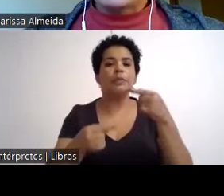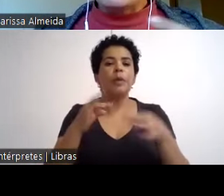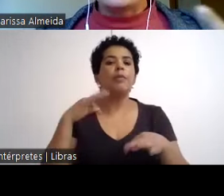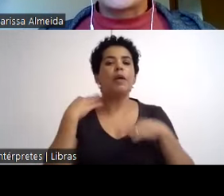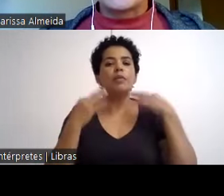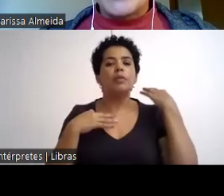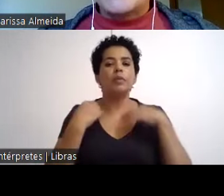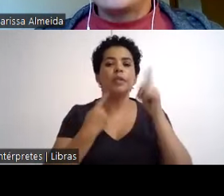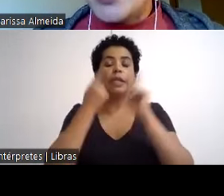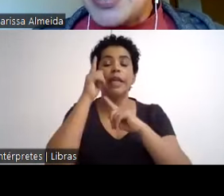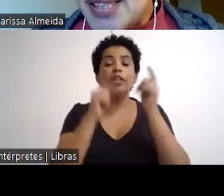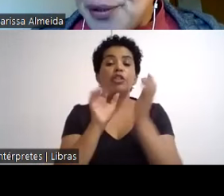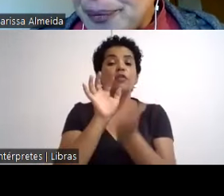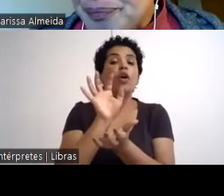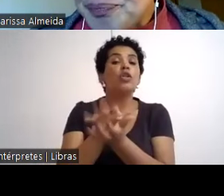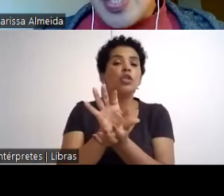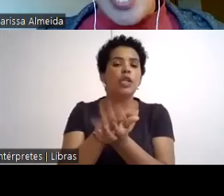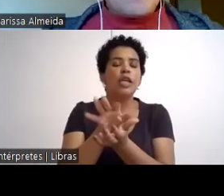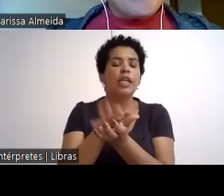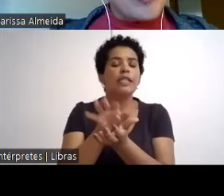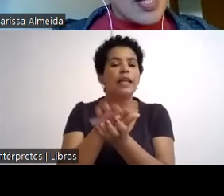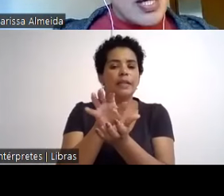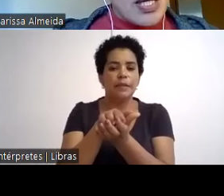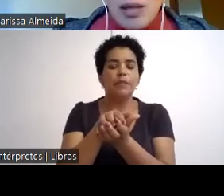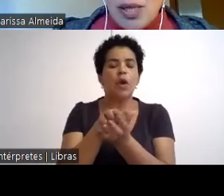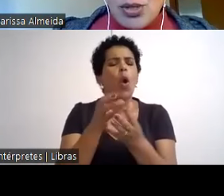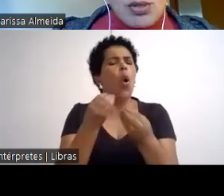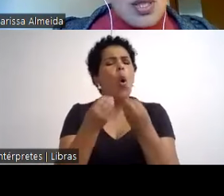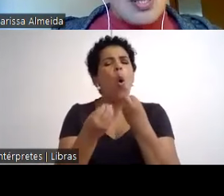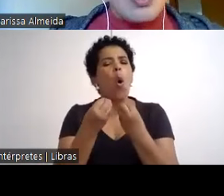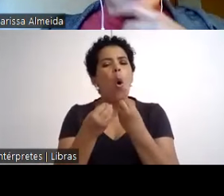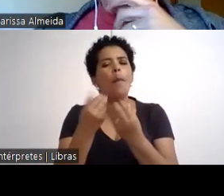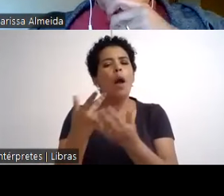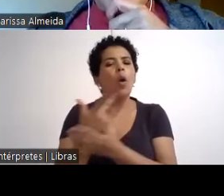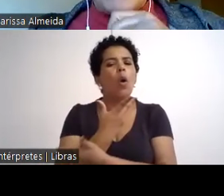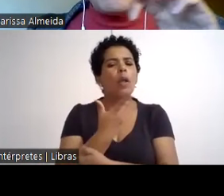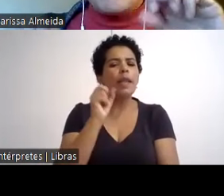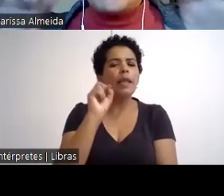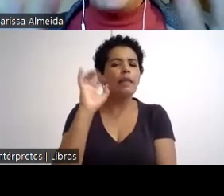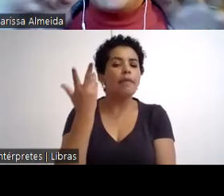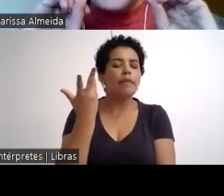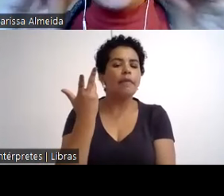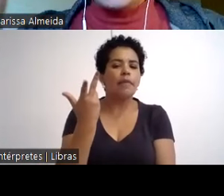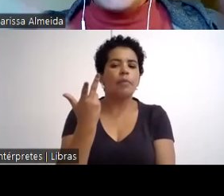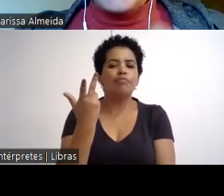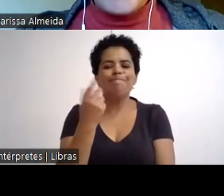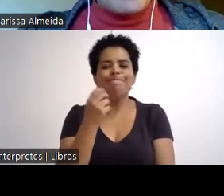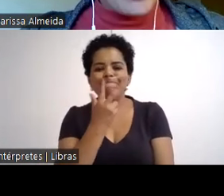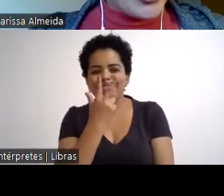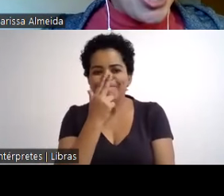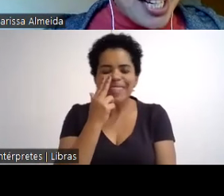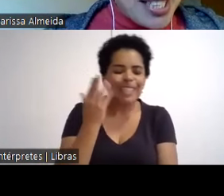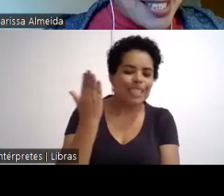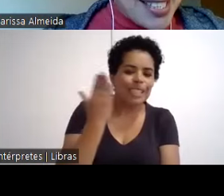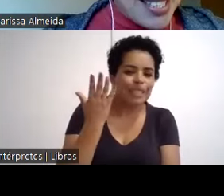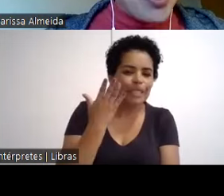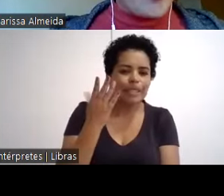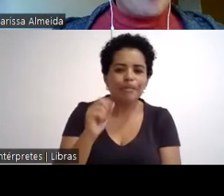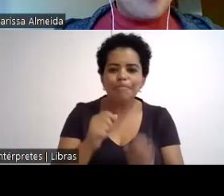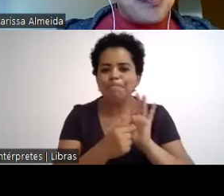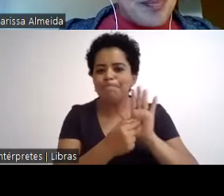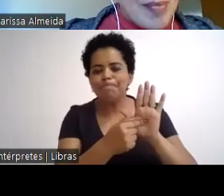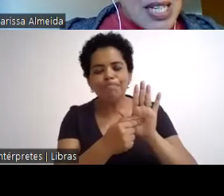Recife. Como é que ele aconteceu, né? E eu acho que não veio os meus destaques